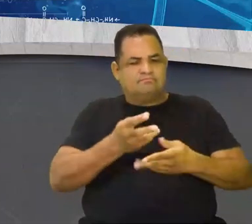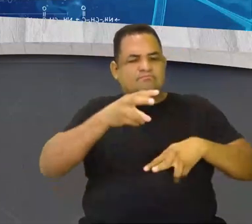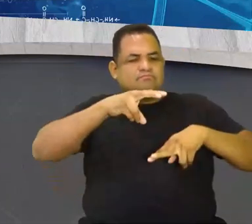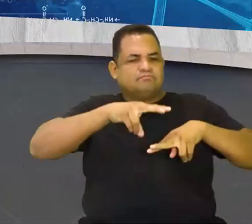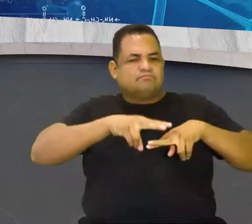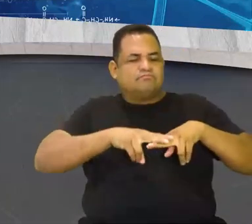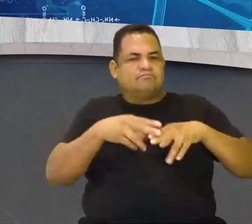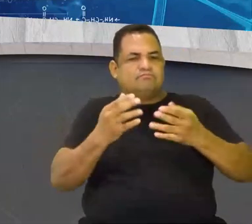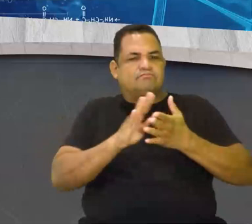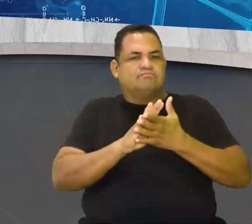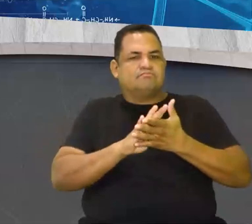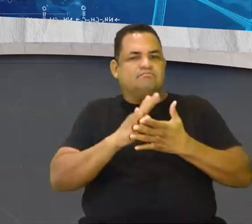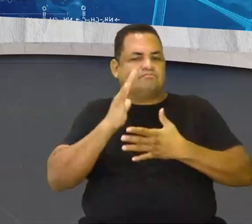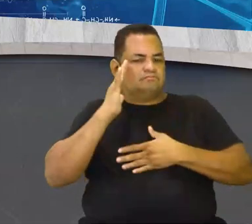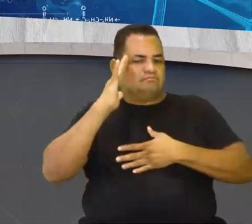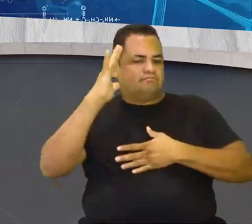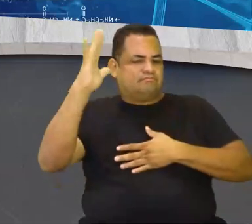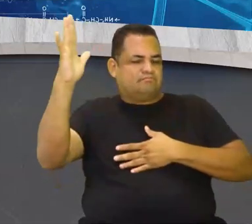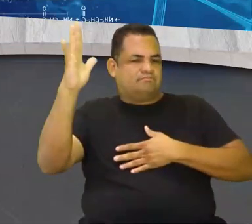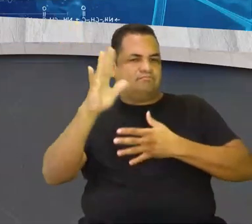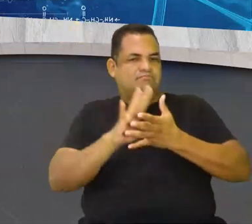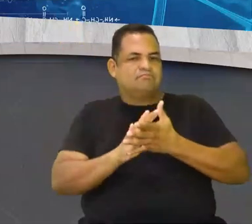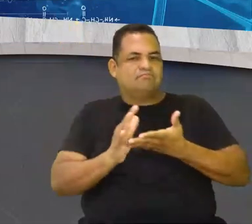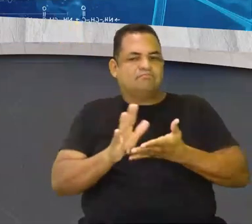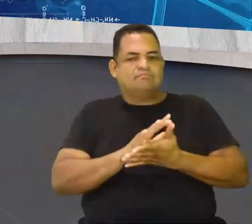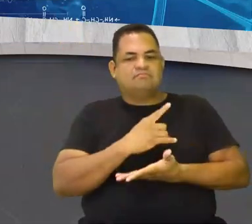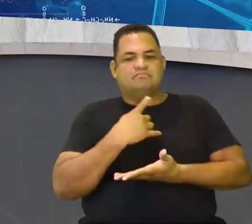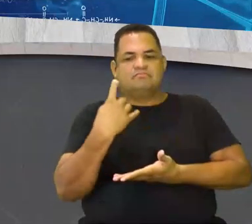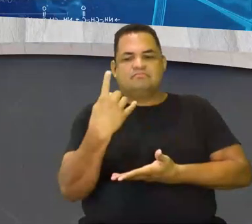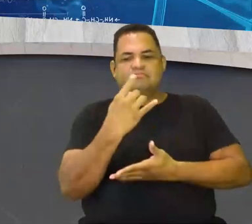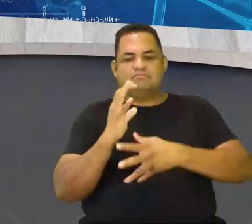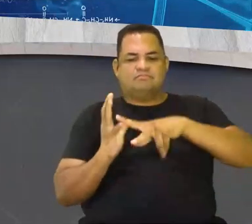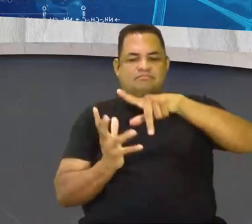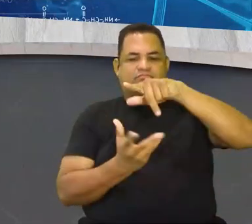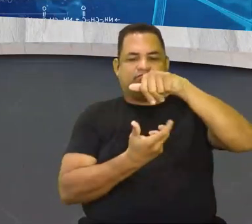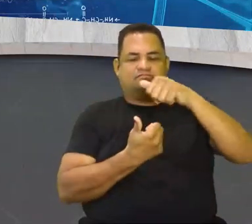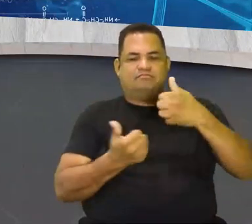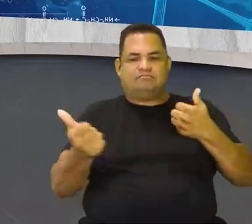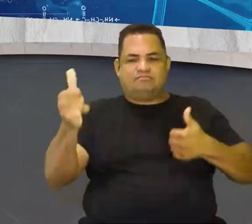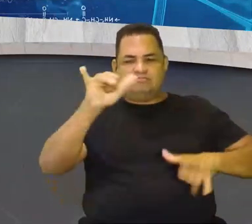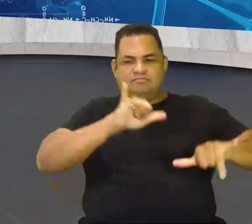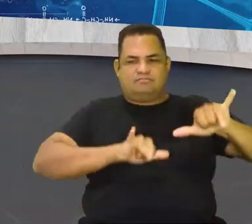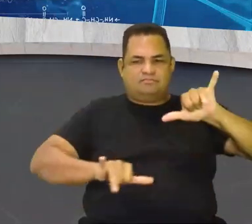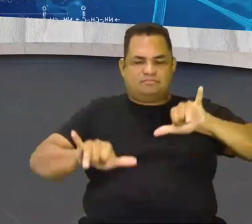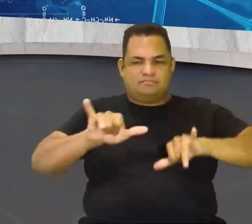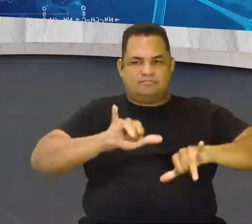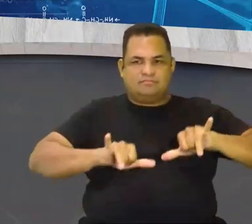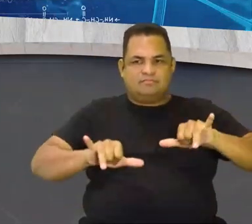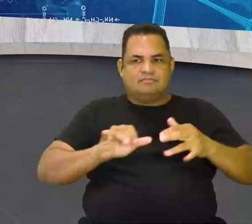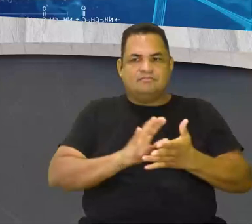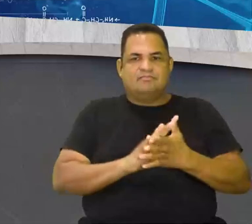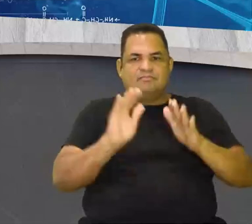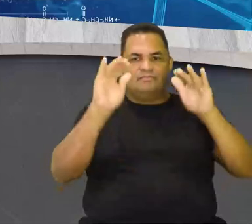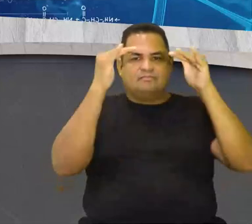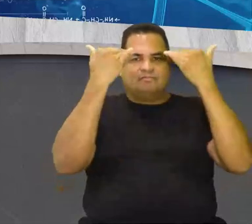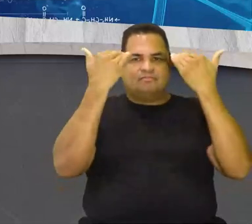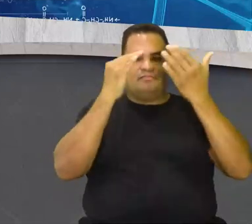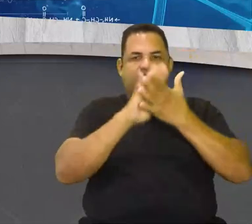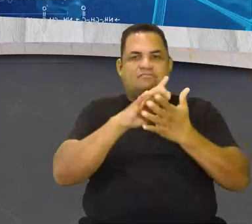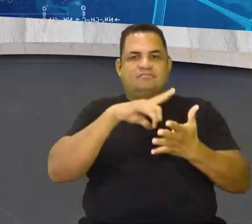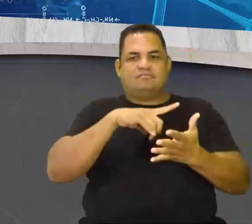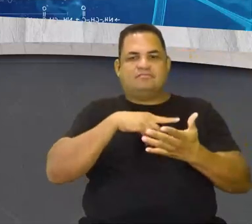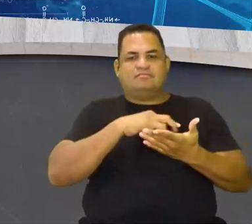e vamos lá viajar no nosso mundo da química, né, professor? Exatamente, professora Sabrina. Se liga, meu caro aluno, porque tem